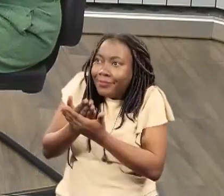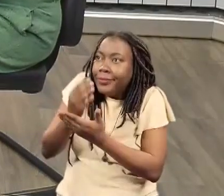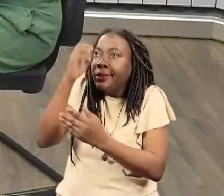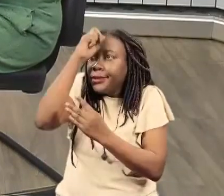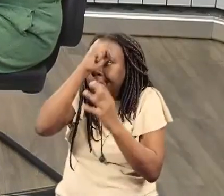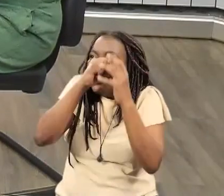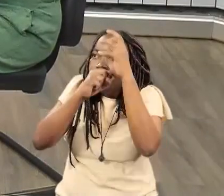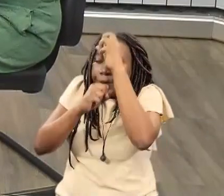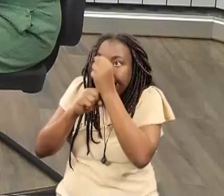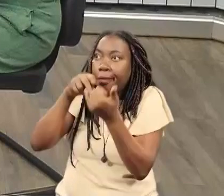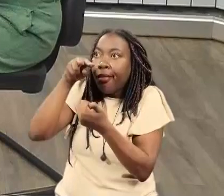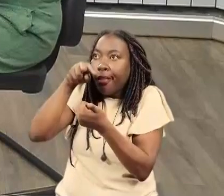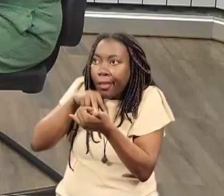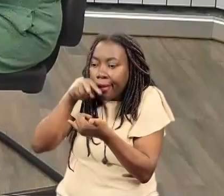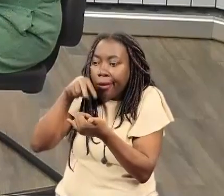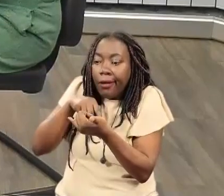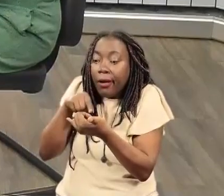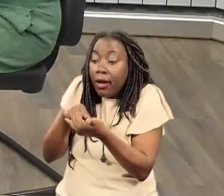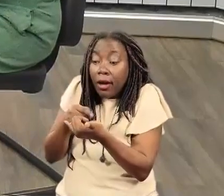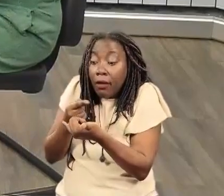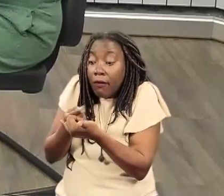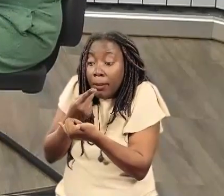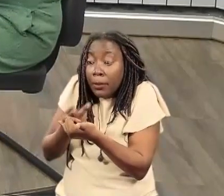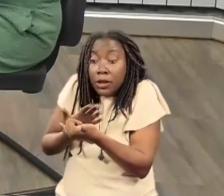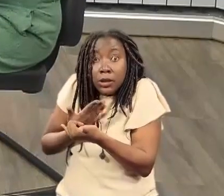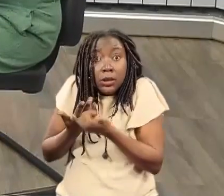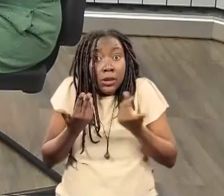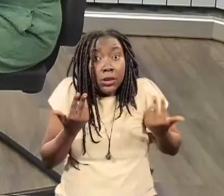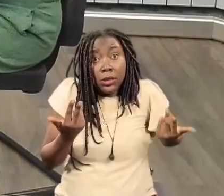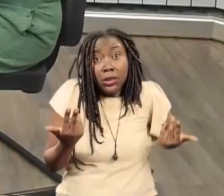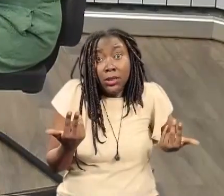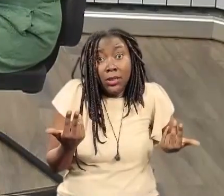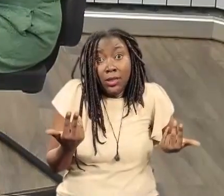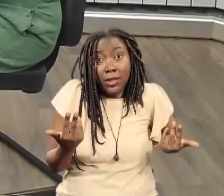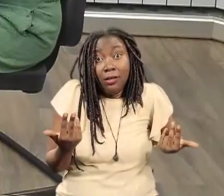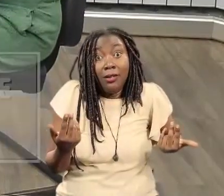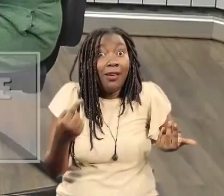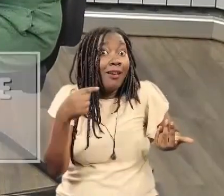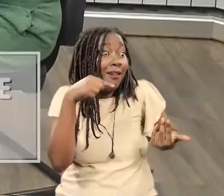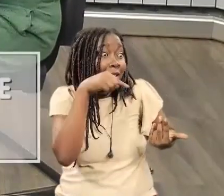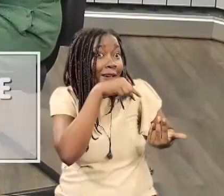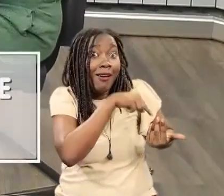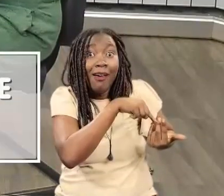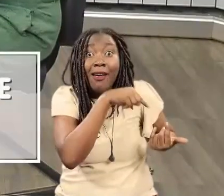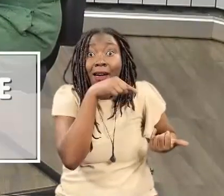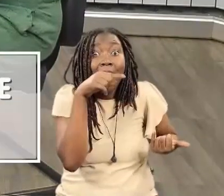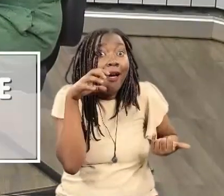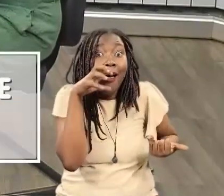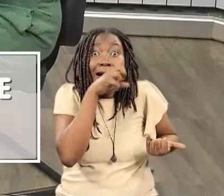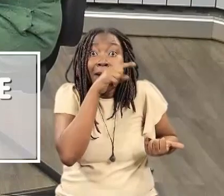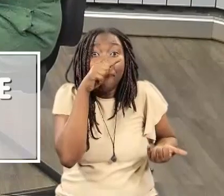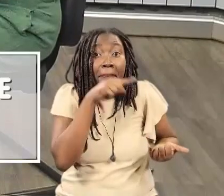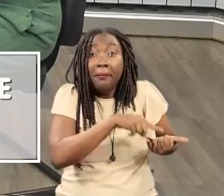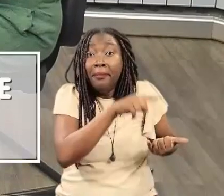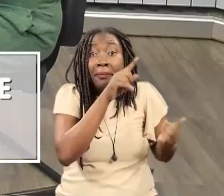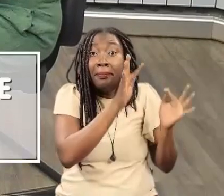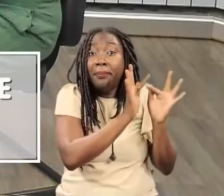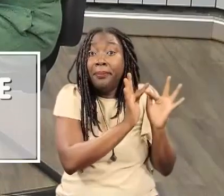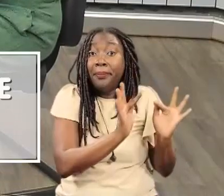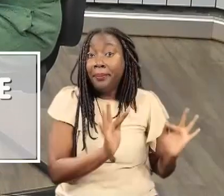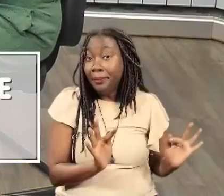ler algo que vai me dizer a previsão do tempo amanhã, se o meu celular está lá na ponta do meu dedo, em